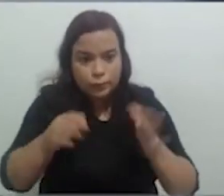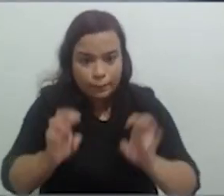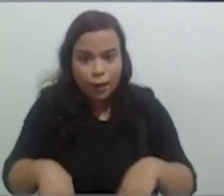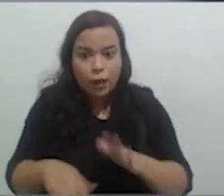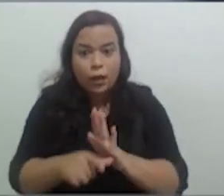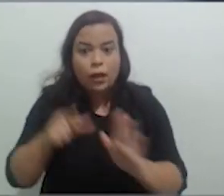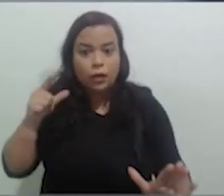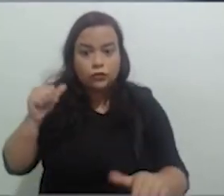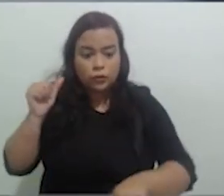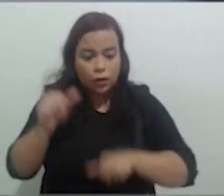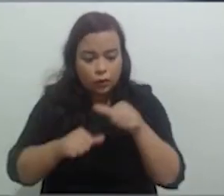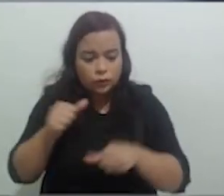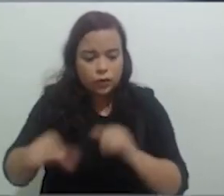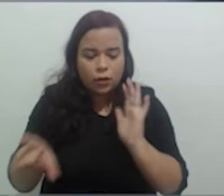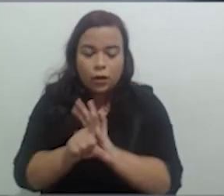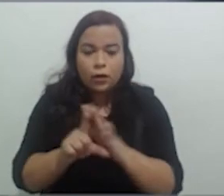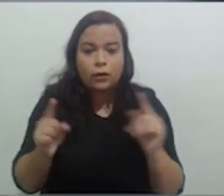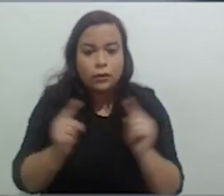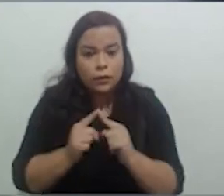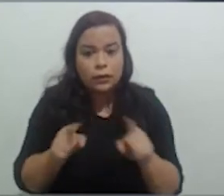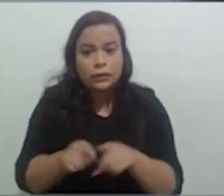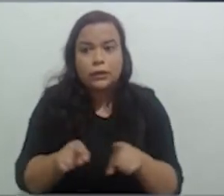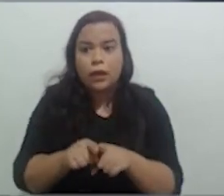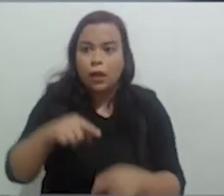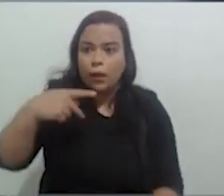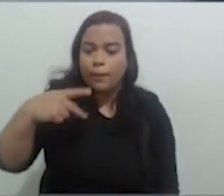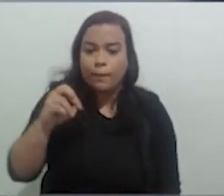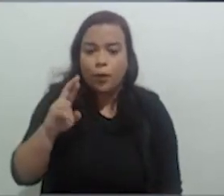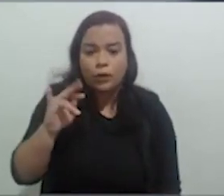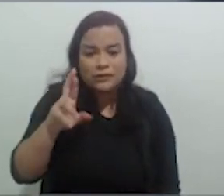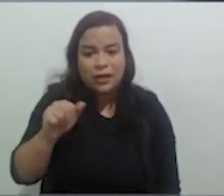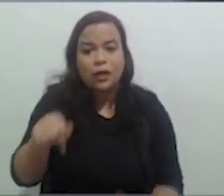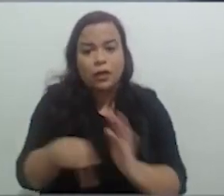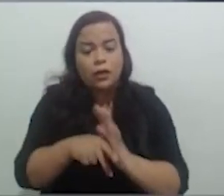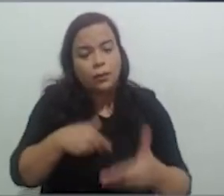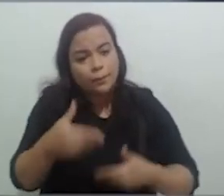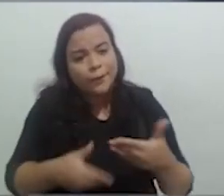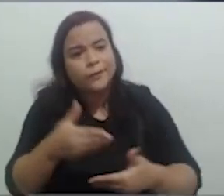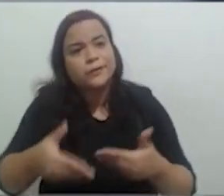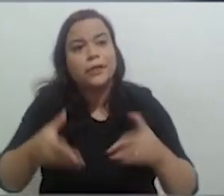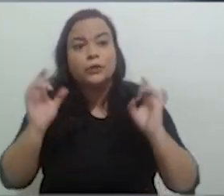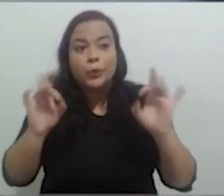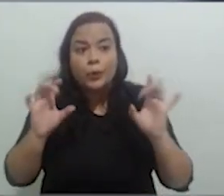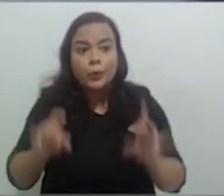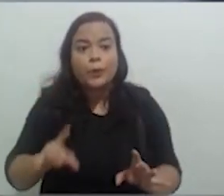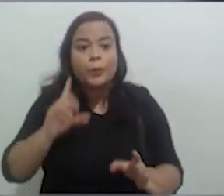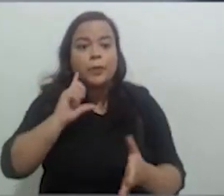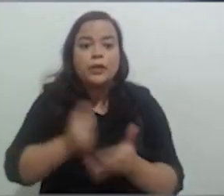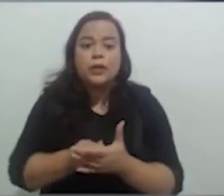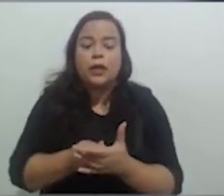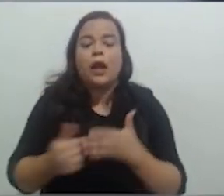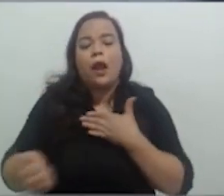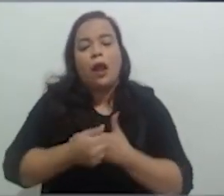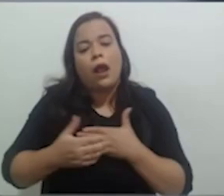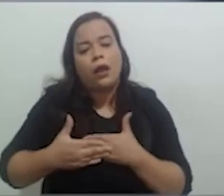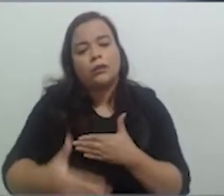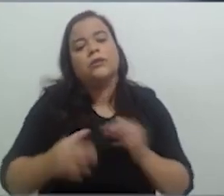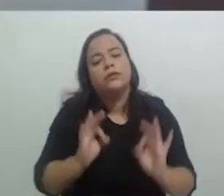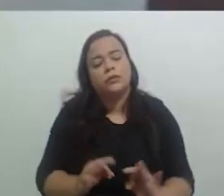legal e da portaria. Então, o processo apenas para dar cumprimento à determinação de arquivamento. Quer dizer, a